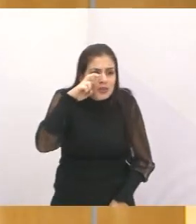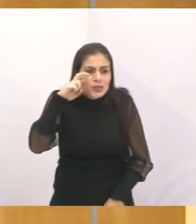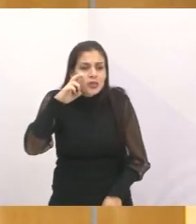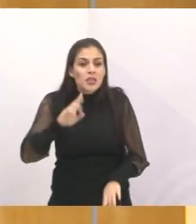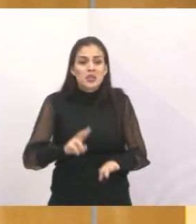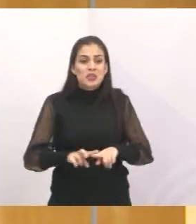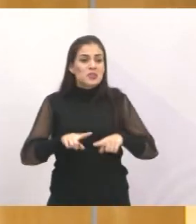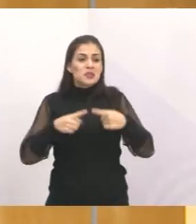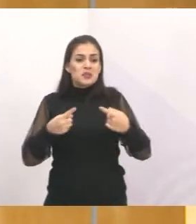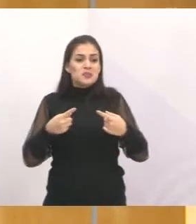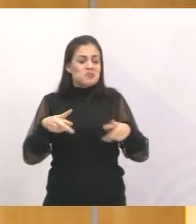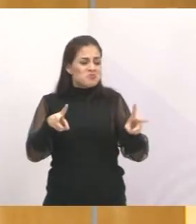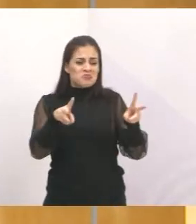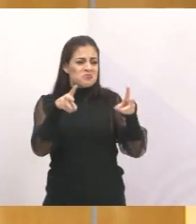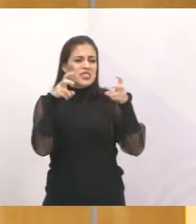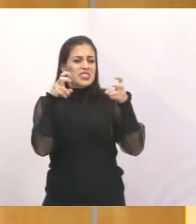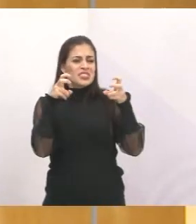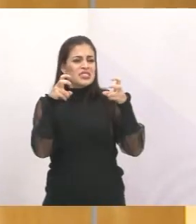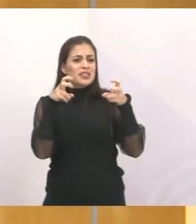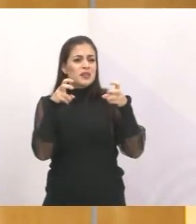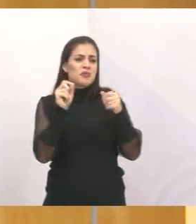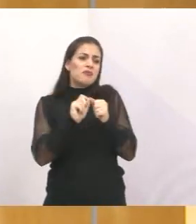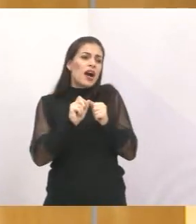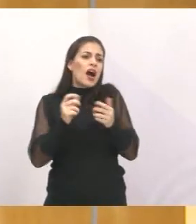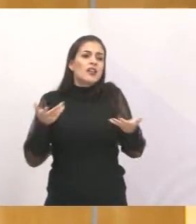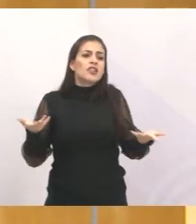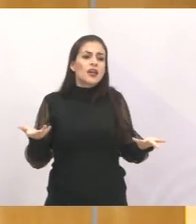a gente não percebe a sua concretude,